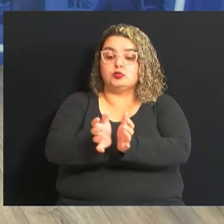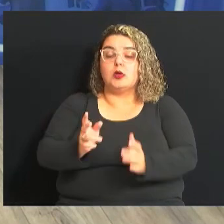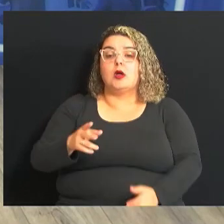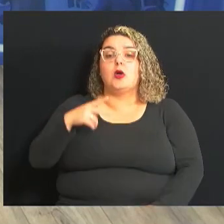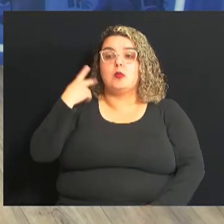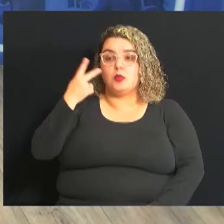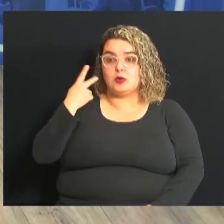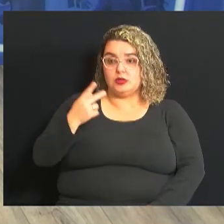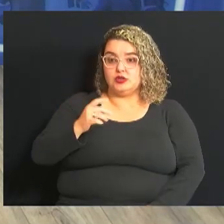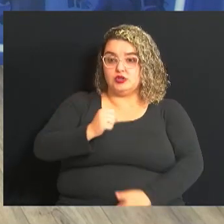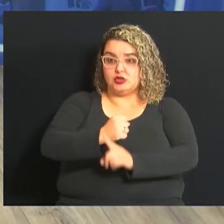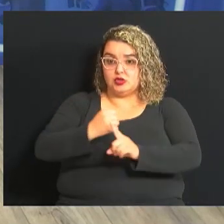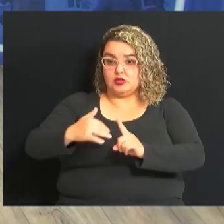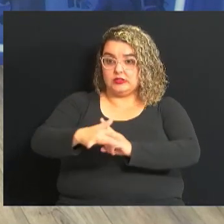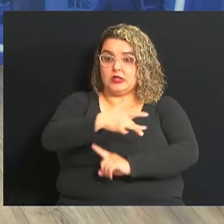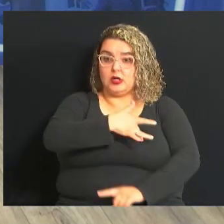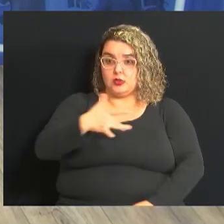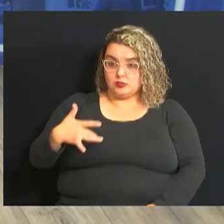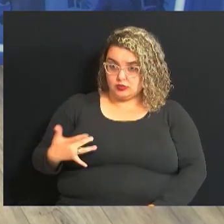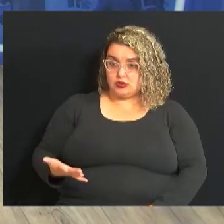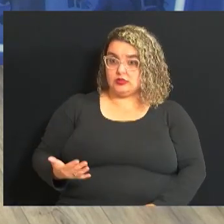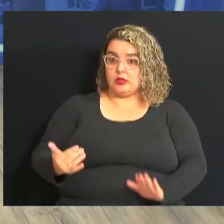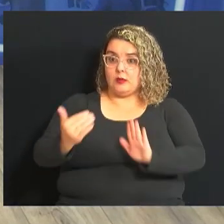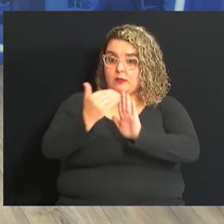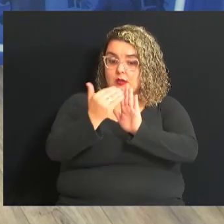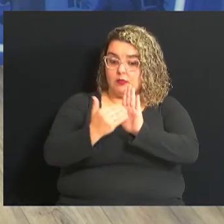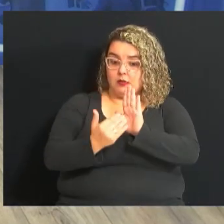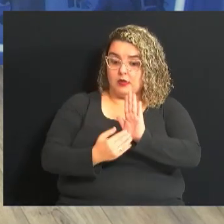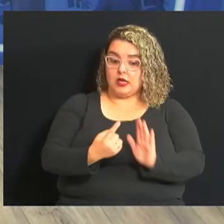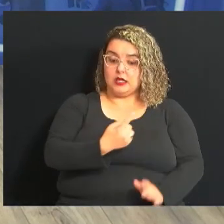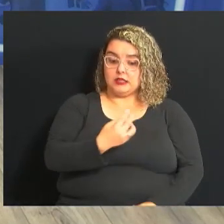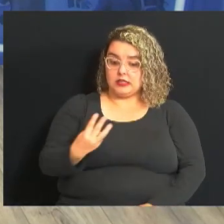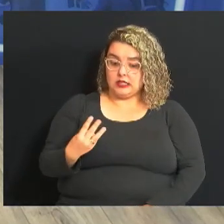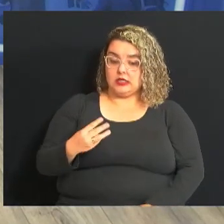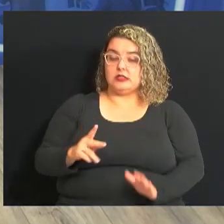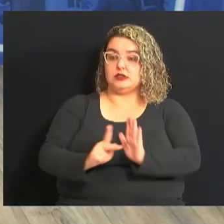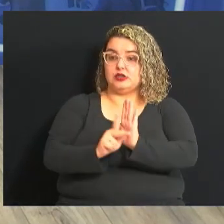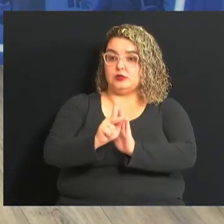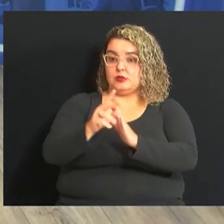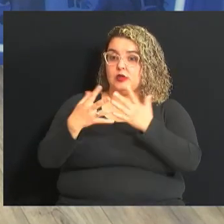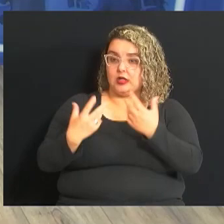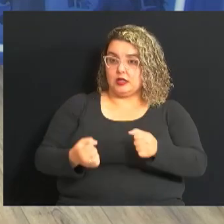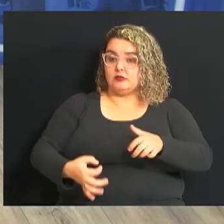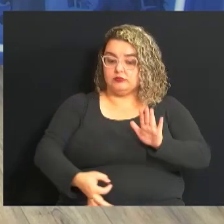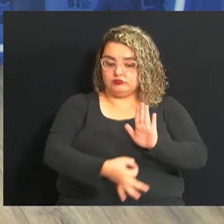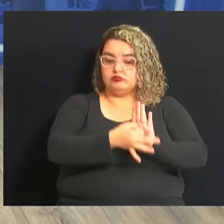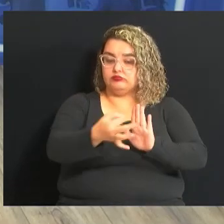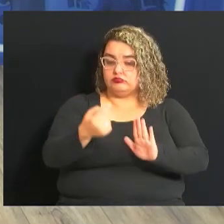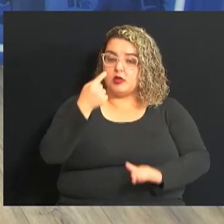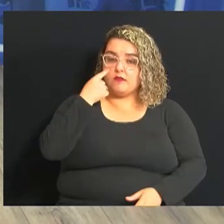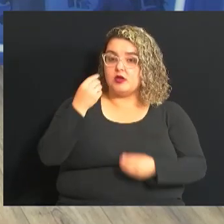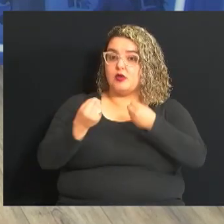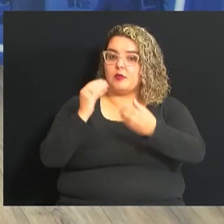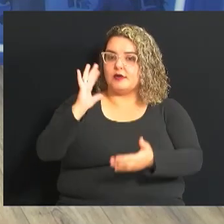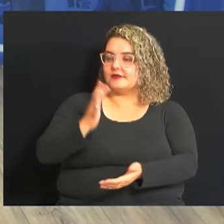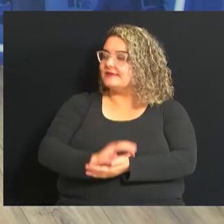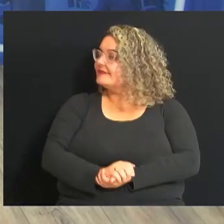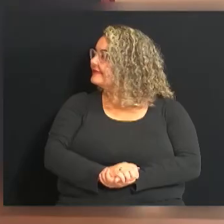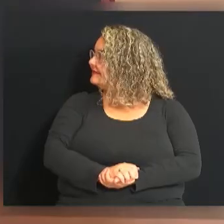se reuniu e estavam na pauta 13 projetos para receber o parecer. Então confira como foi.